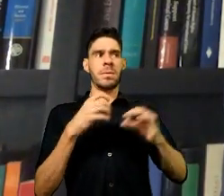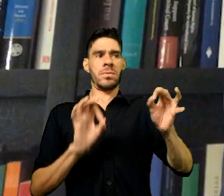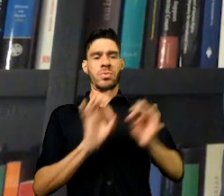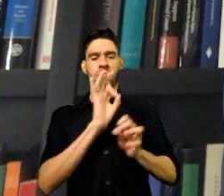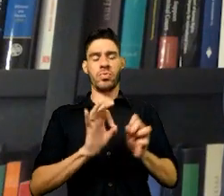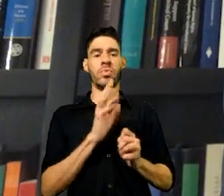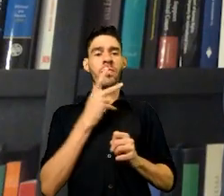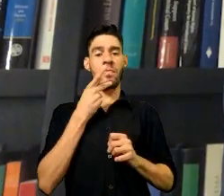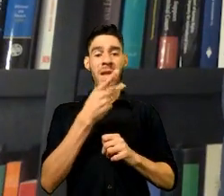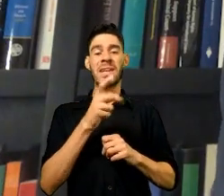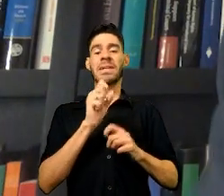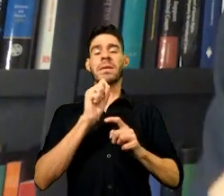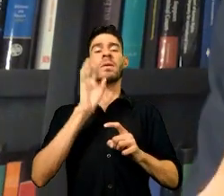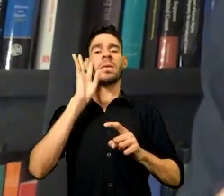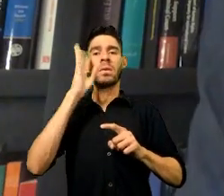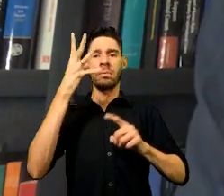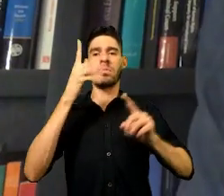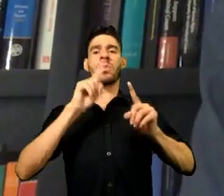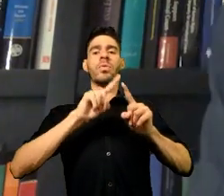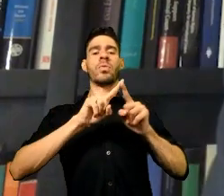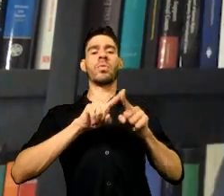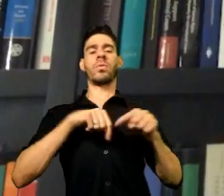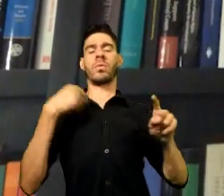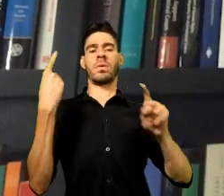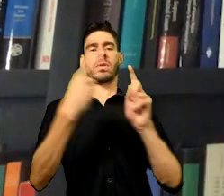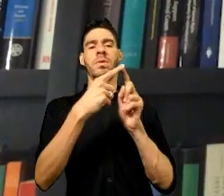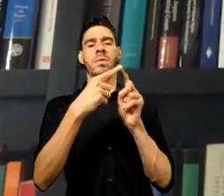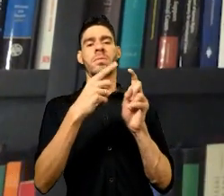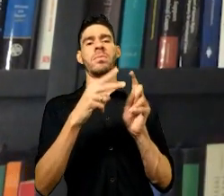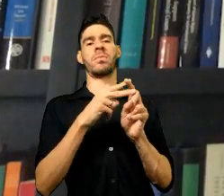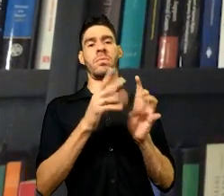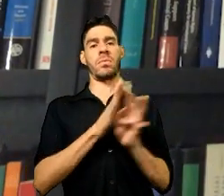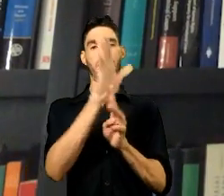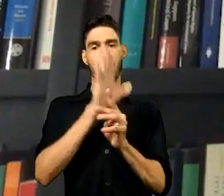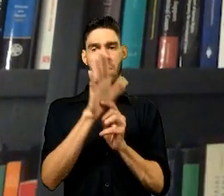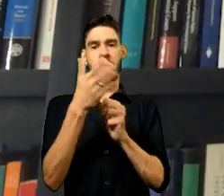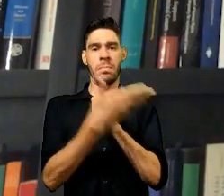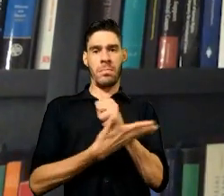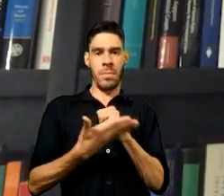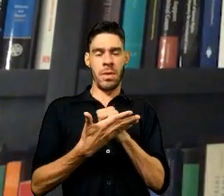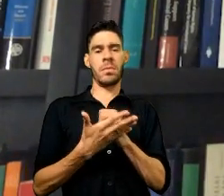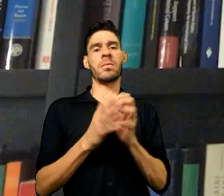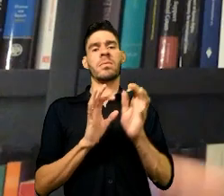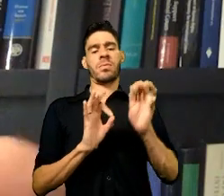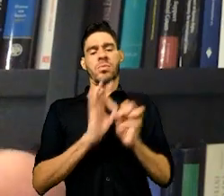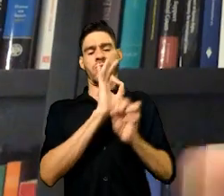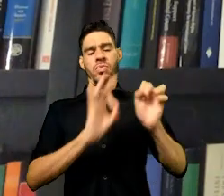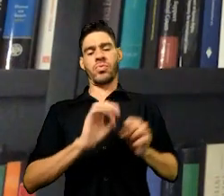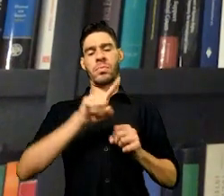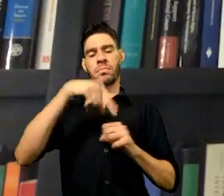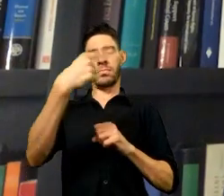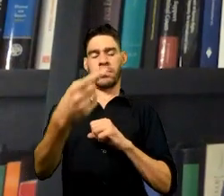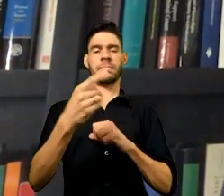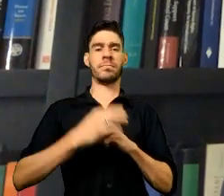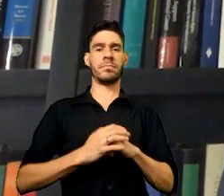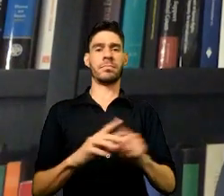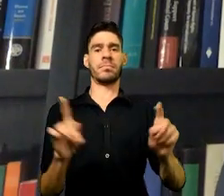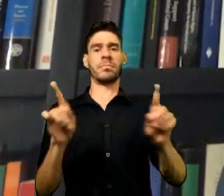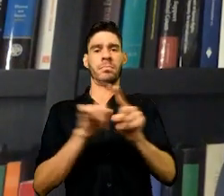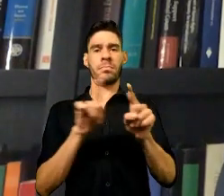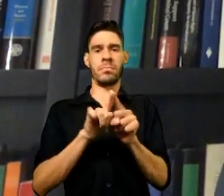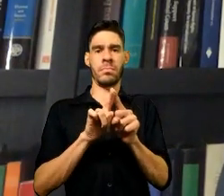indicado pelo juiz quando ele designa a audiência de instrução debates e